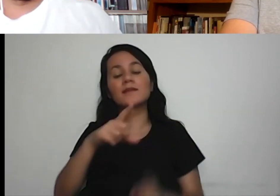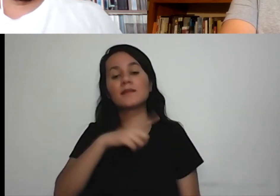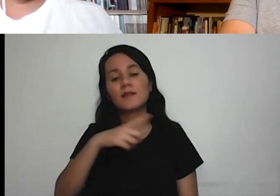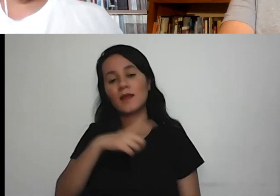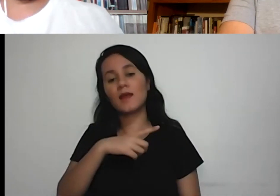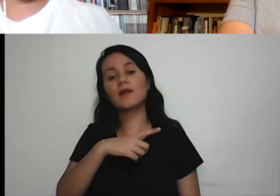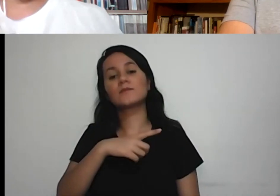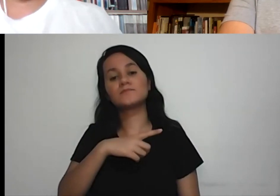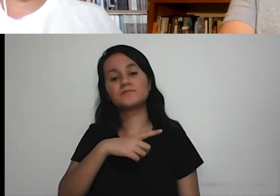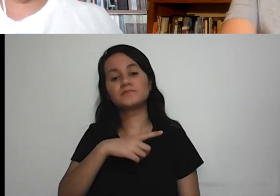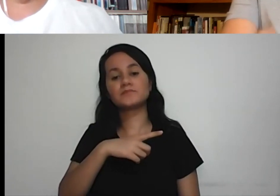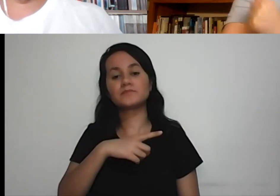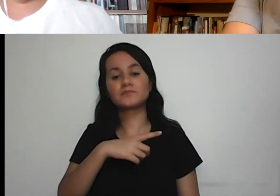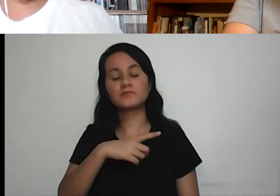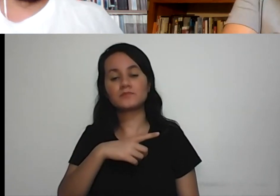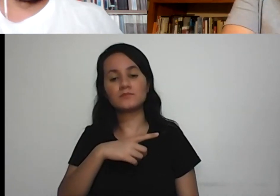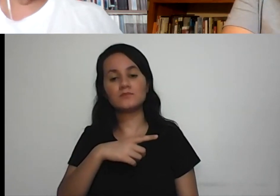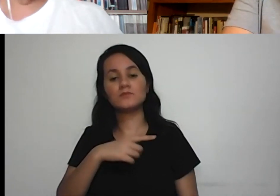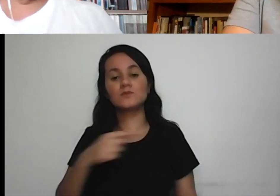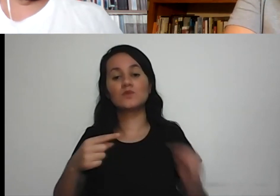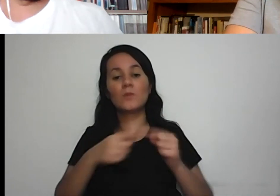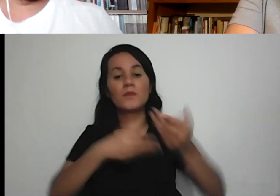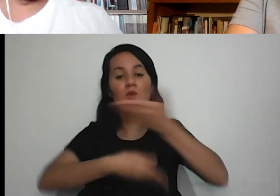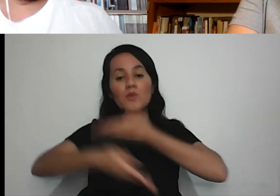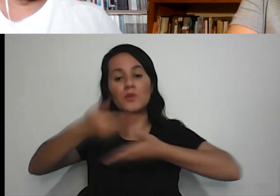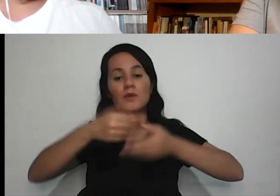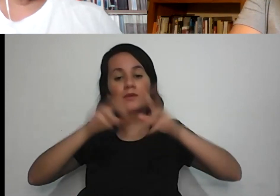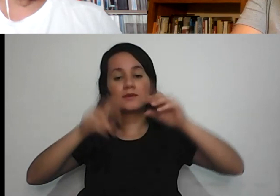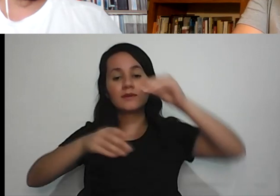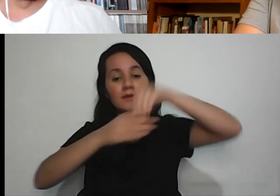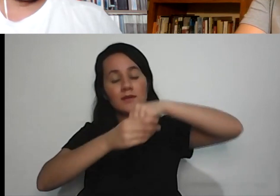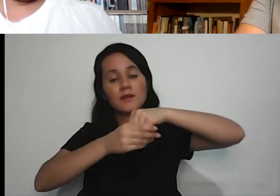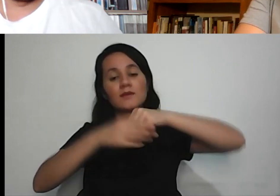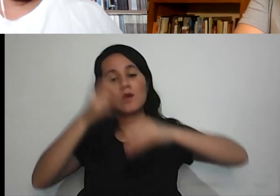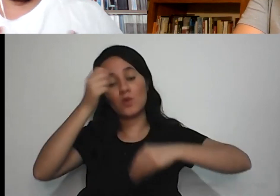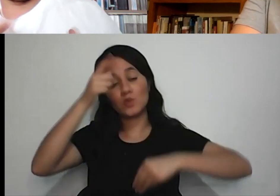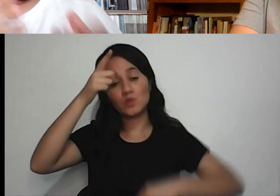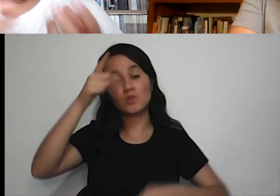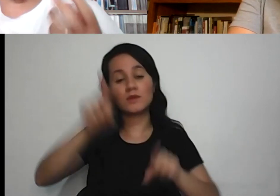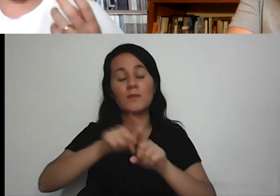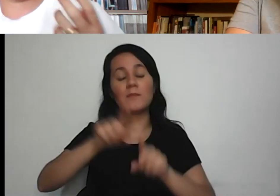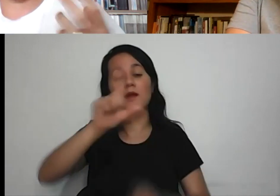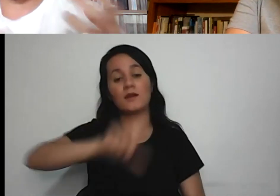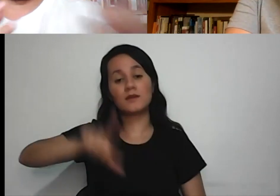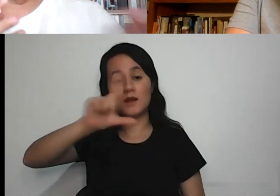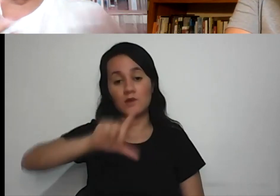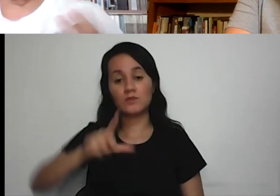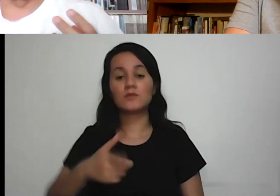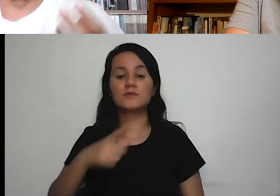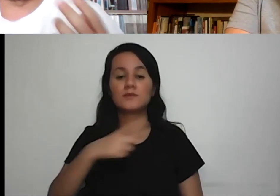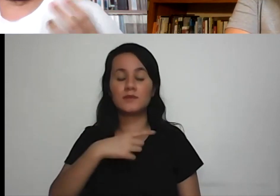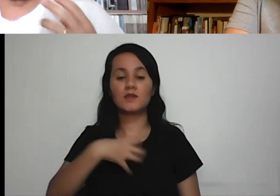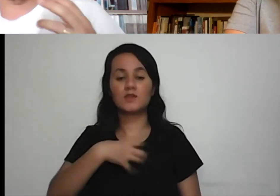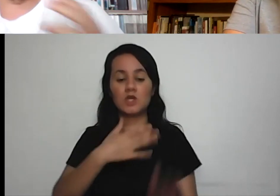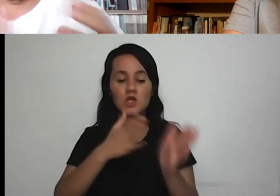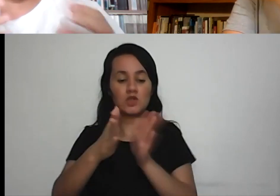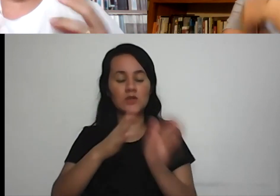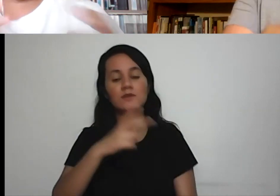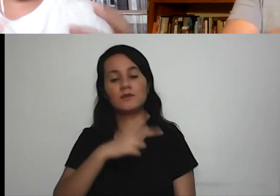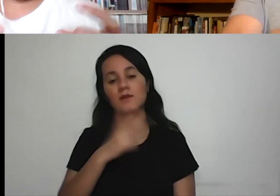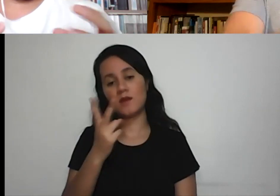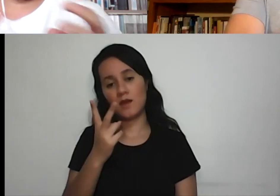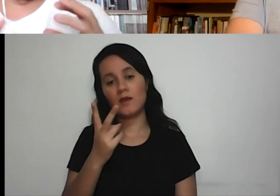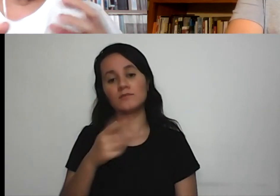de uma determinada relação com a literatura, de uma determinada relação com a cultura, né? ele tem essa via de mão dupla que tem